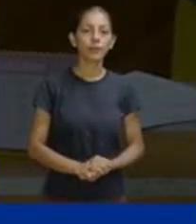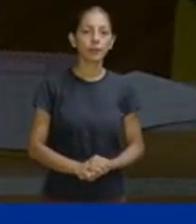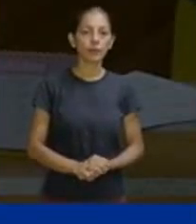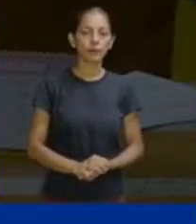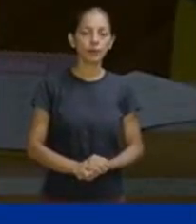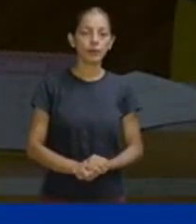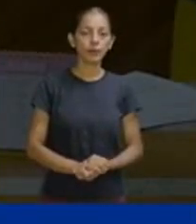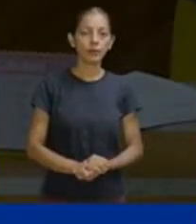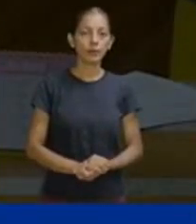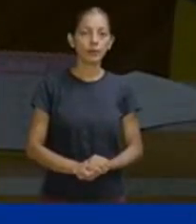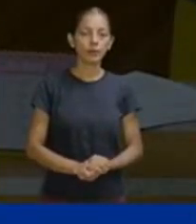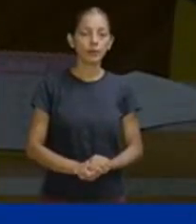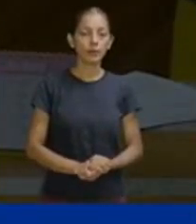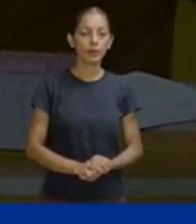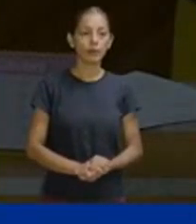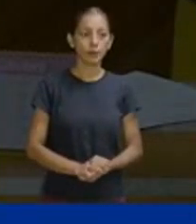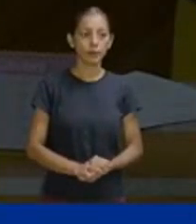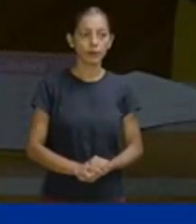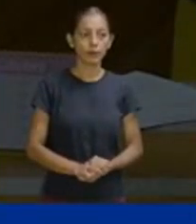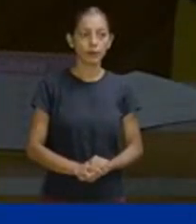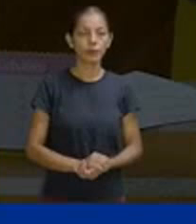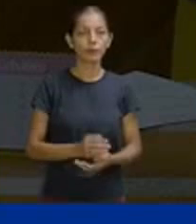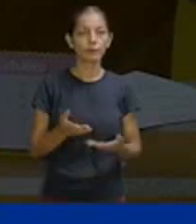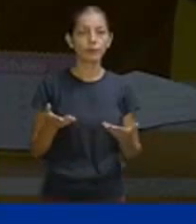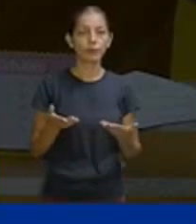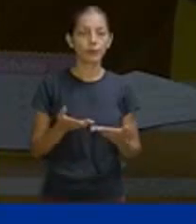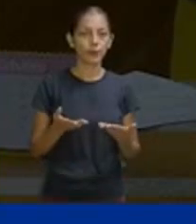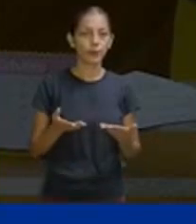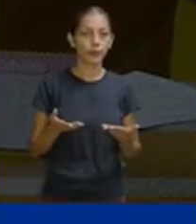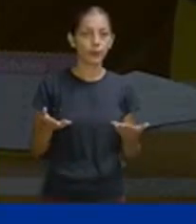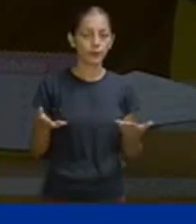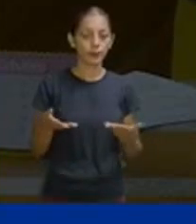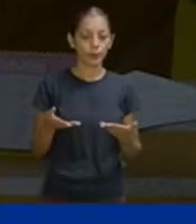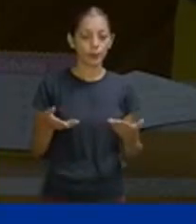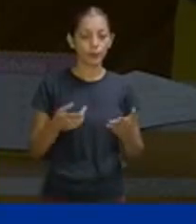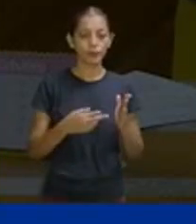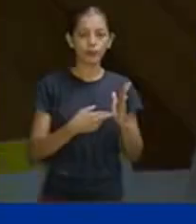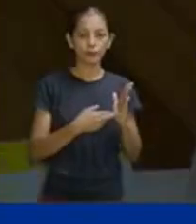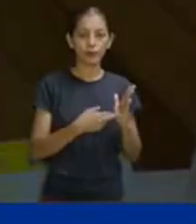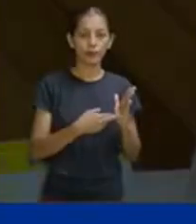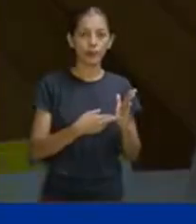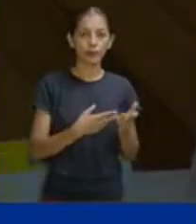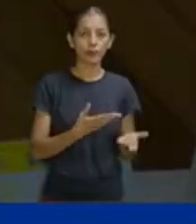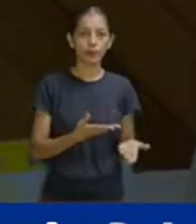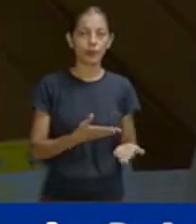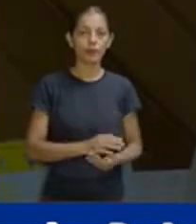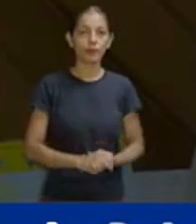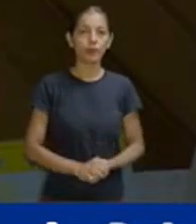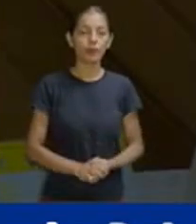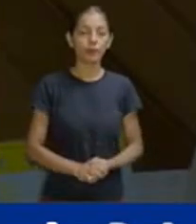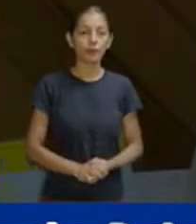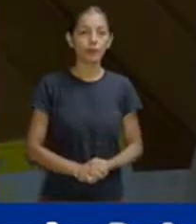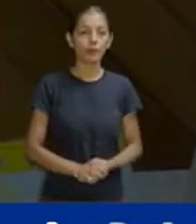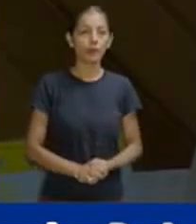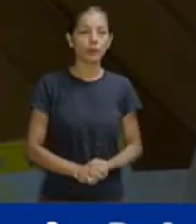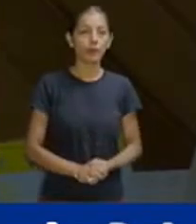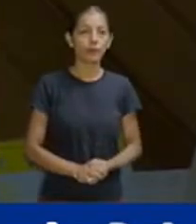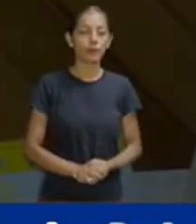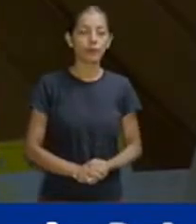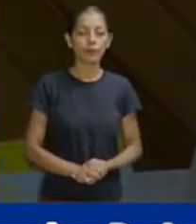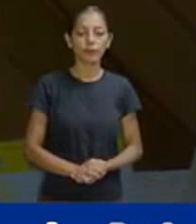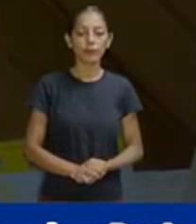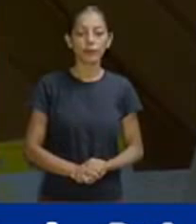Fernando e juíza Tina Souza. Está com a palavra a relatora. Excelentíssimo senhor